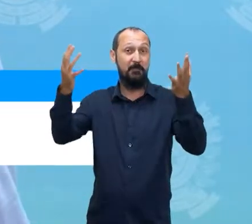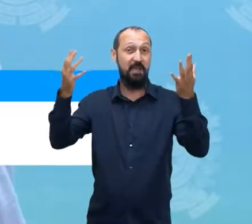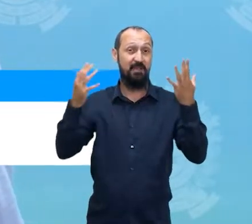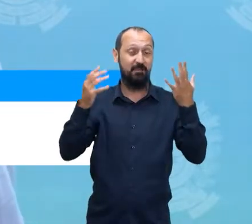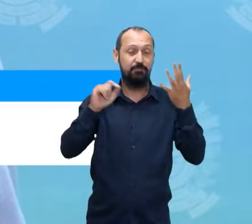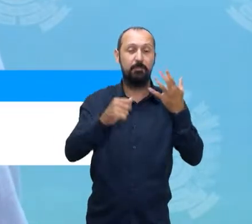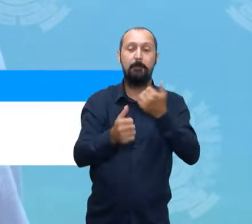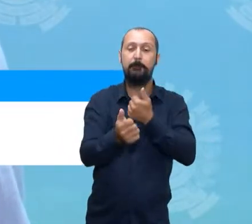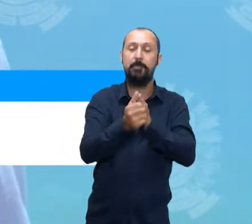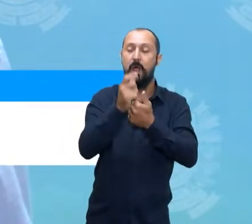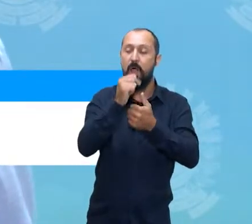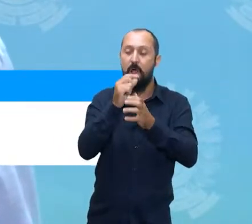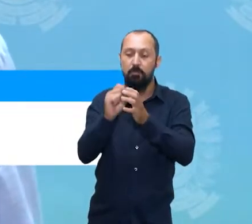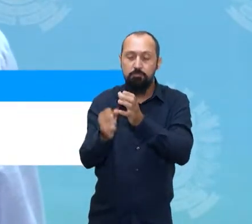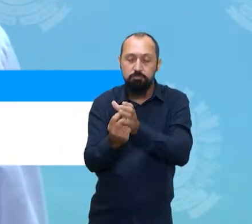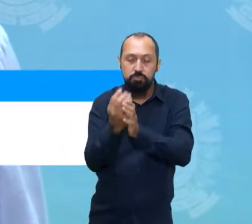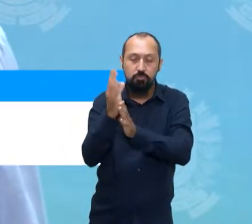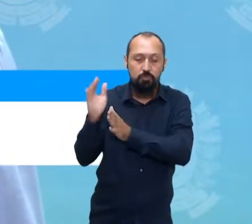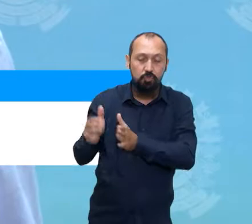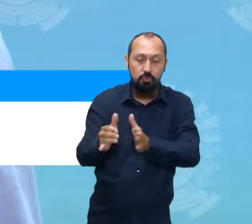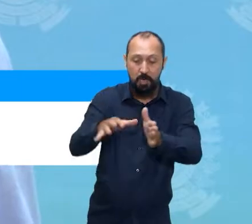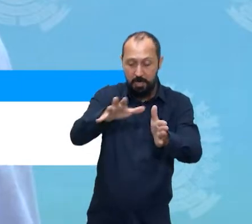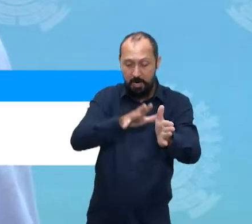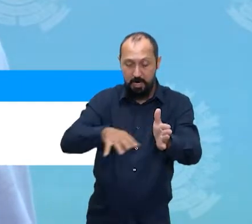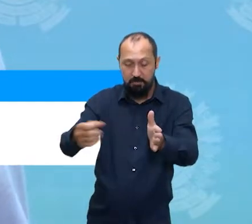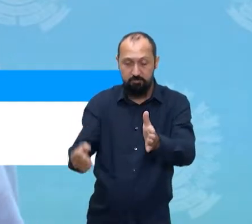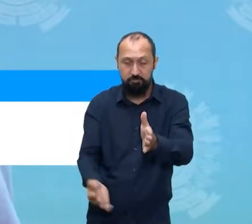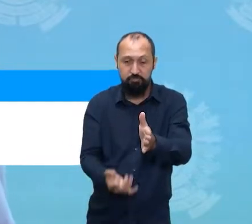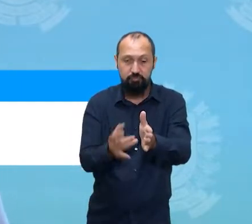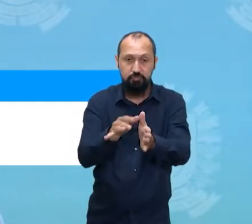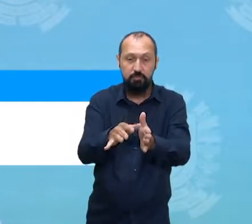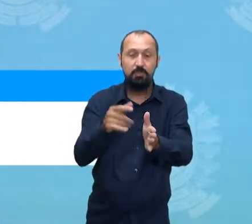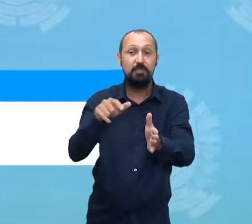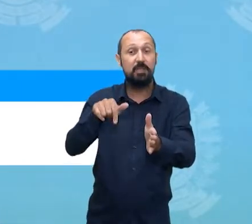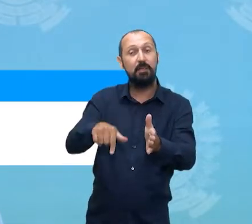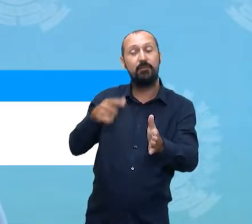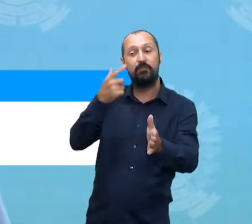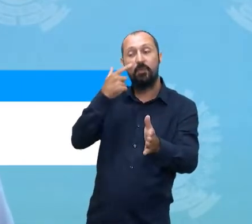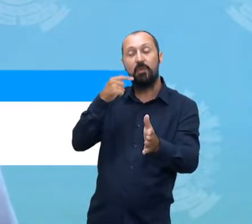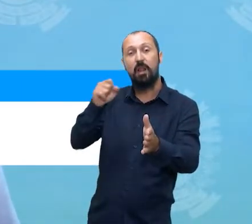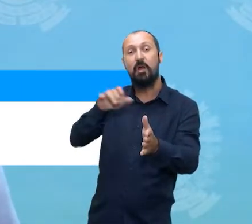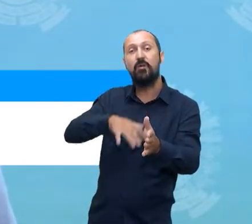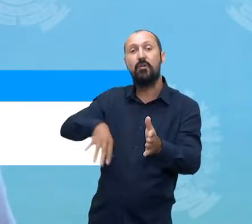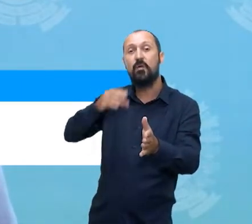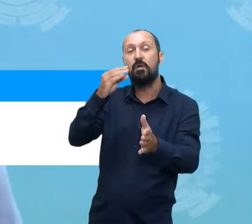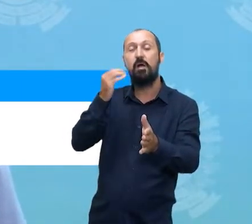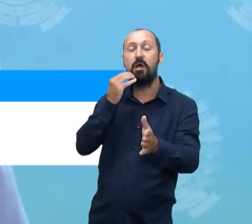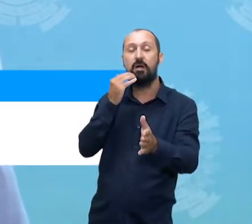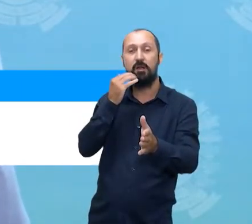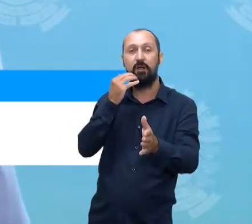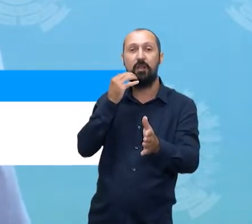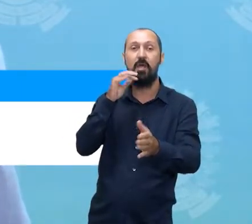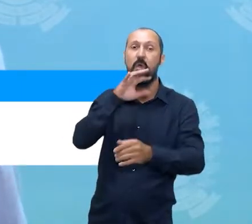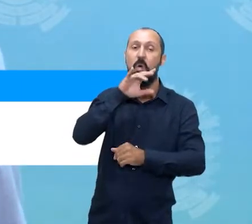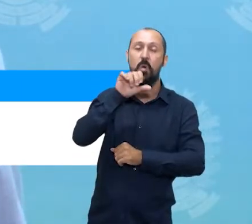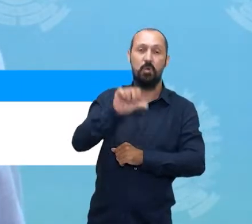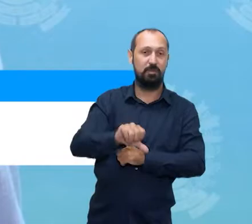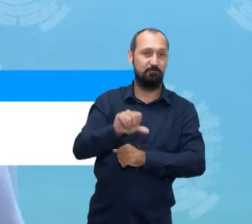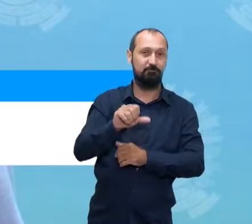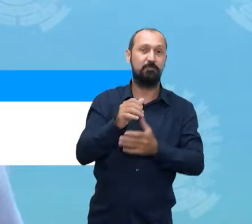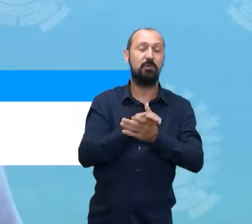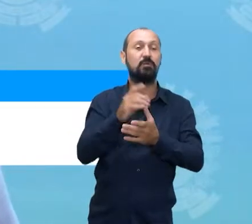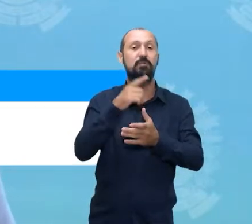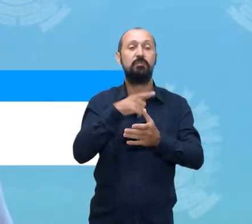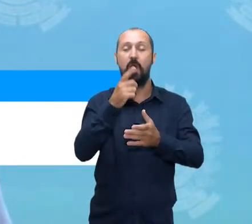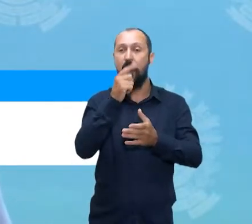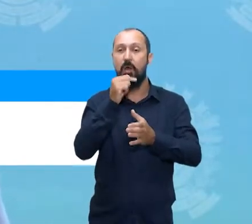estou próximo de uma nascente, quando eu estou próximo de um corpo hídrico, se eu trabalhar como uma área vulnerável, é uma área ruim. Agora, se nós